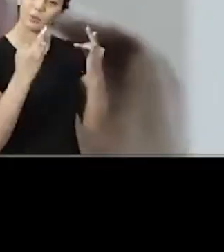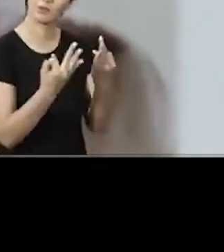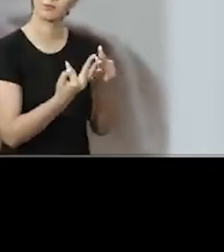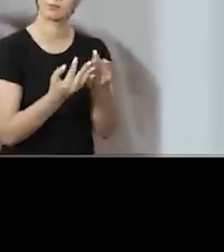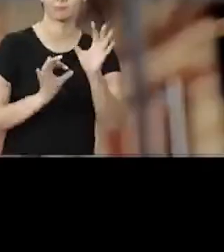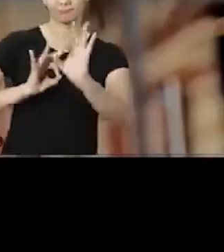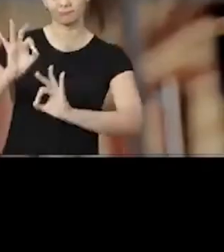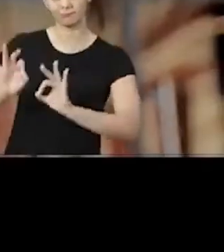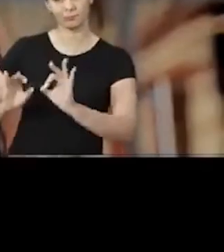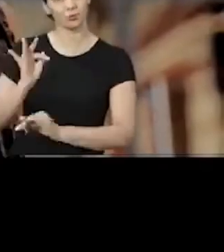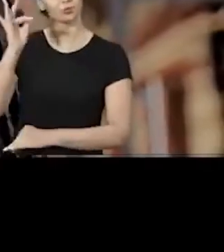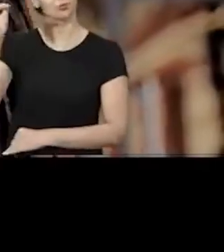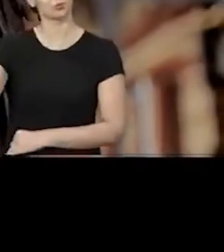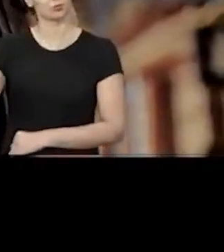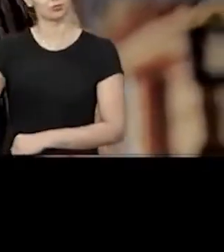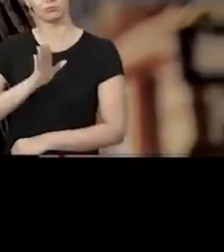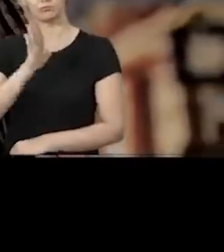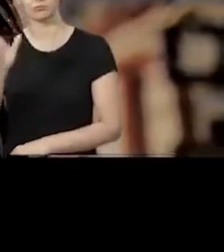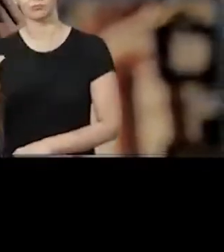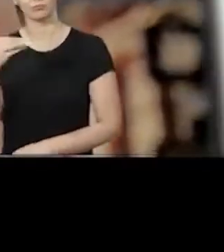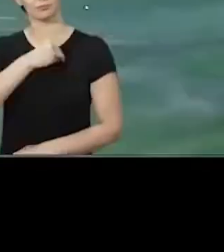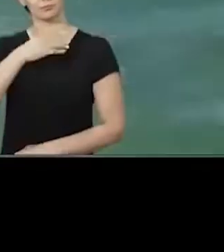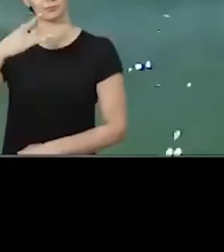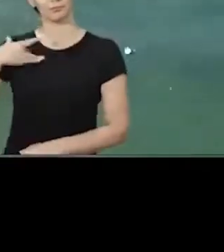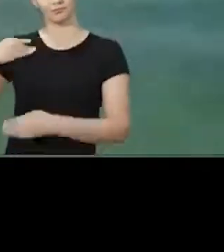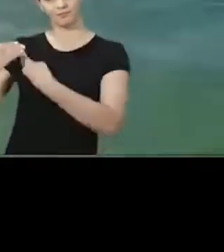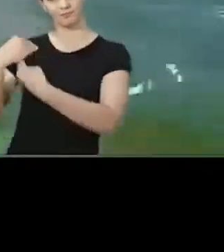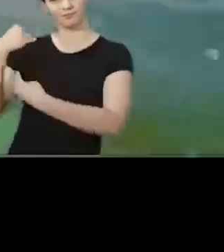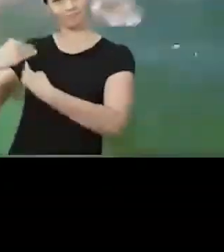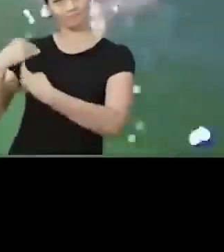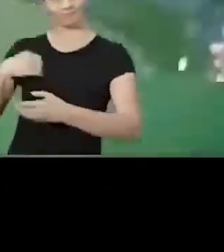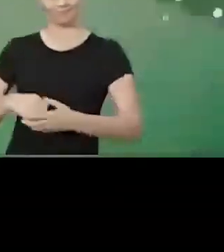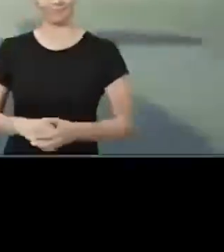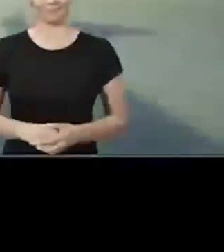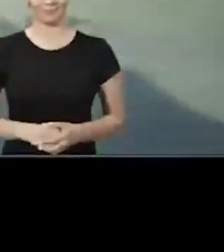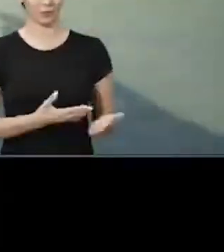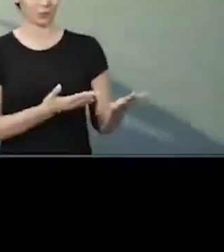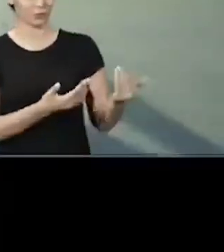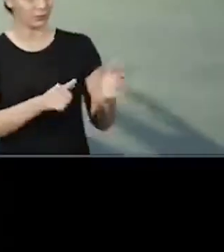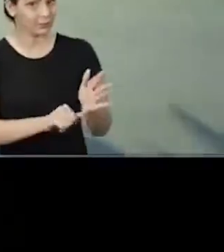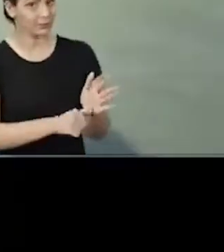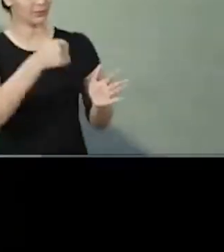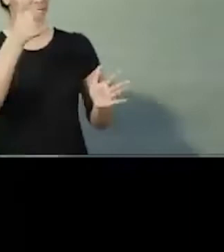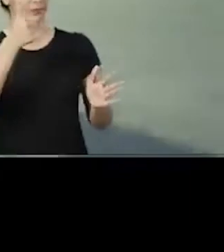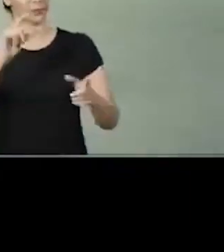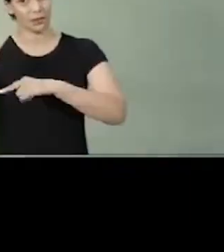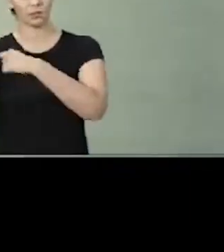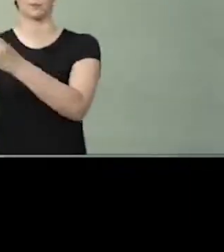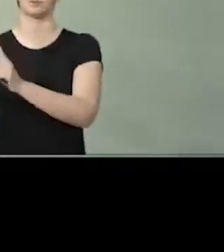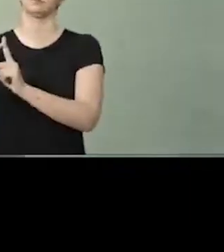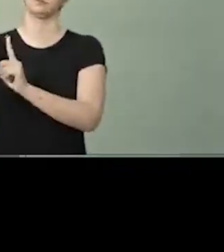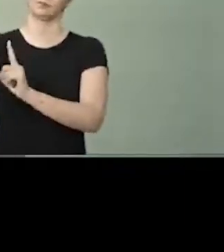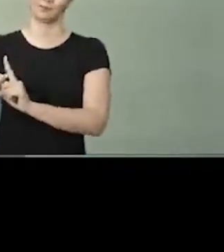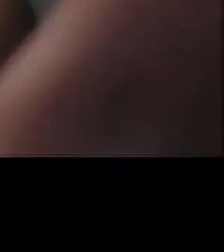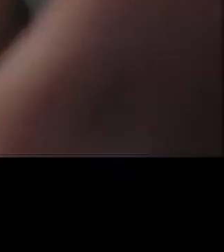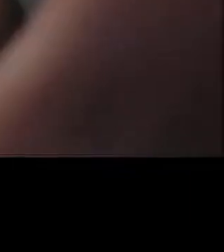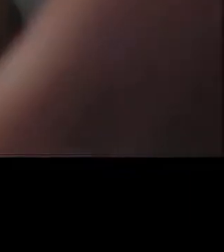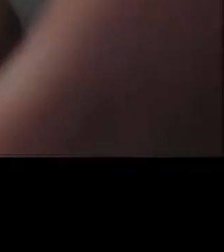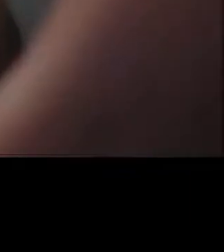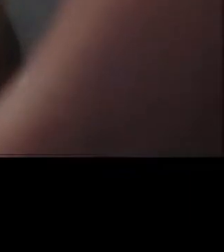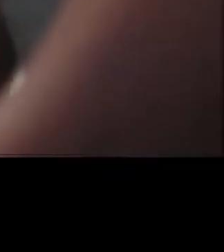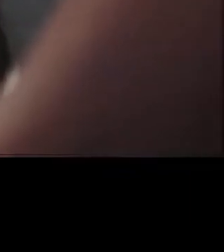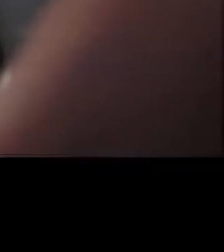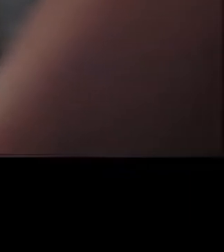com sua família, planeje seu futuro e procure orientações em uma unidade de saúde. Adolescência primeiro, gravidez